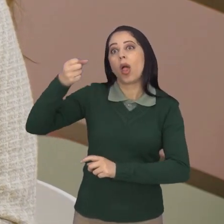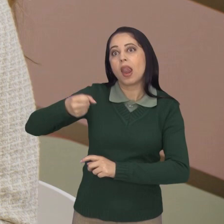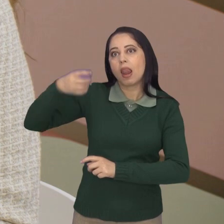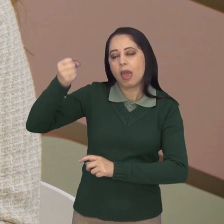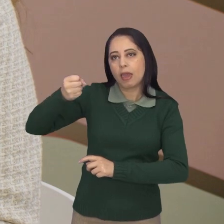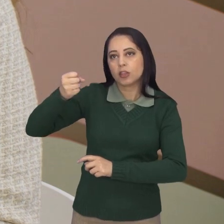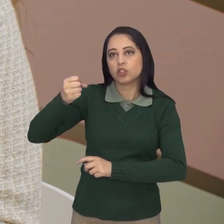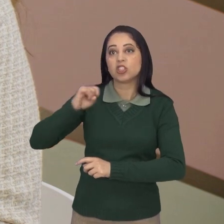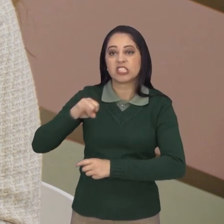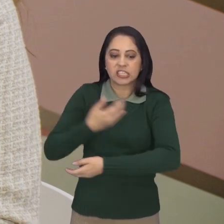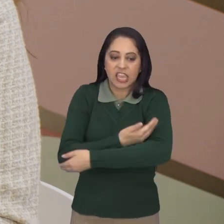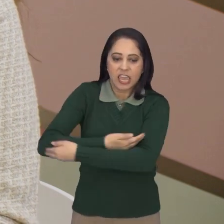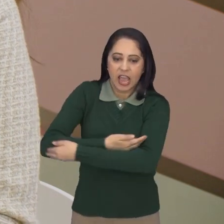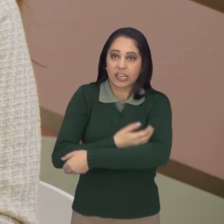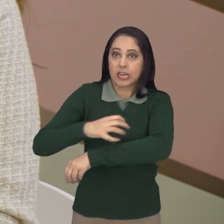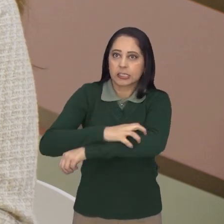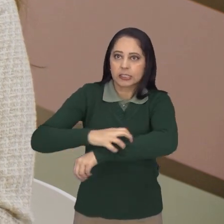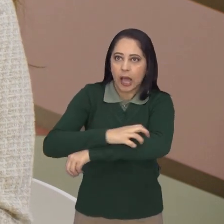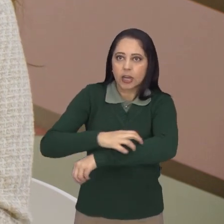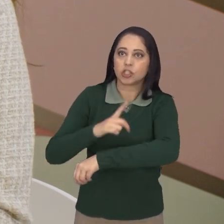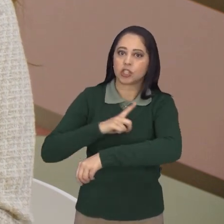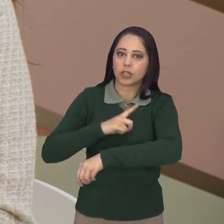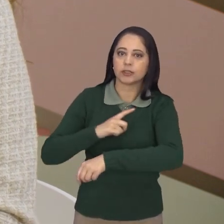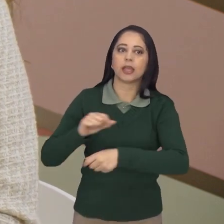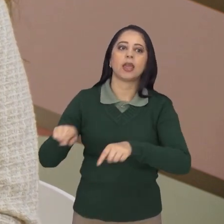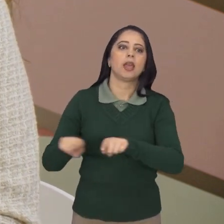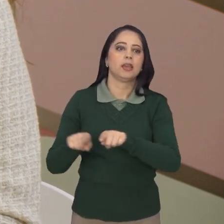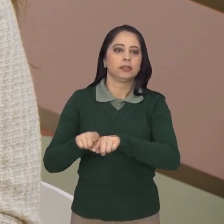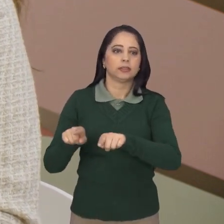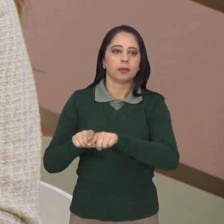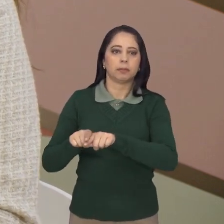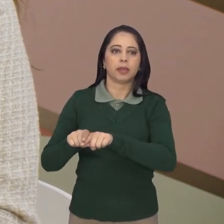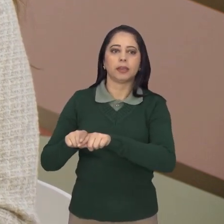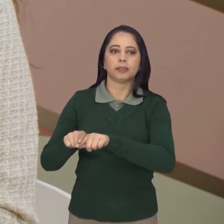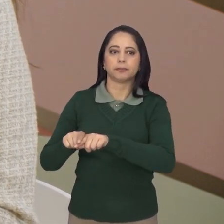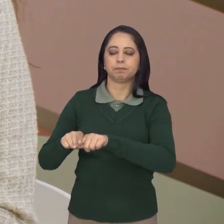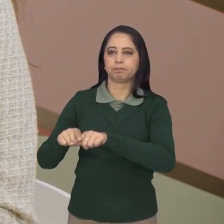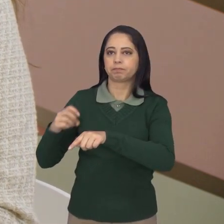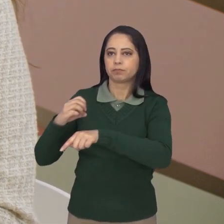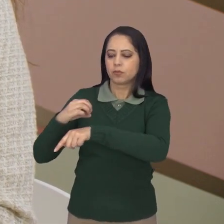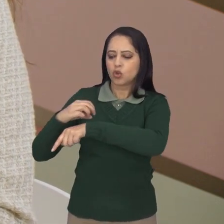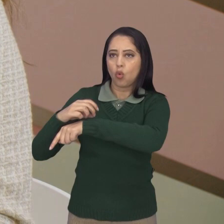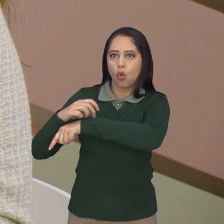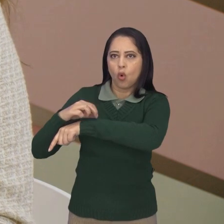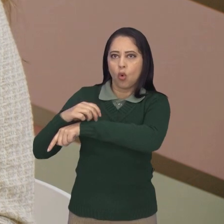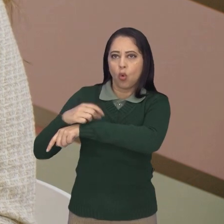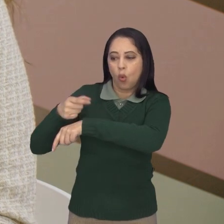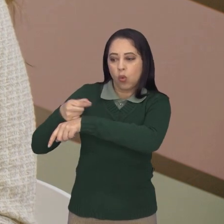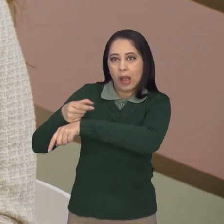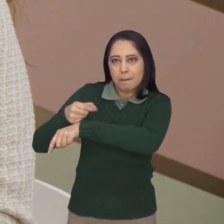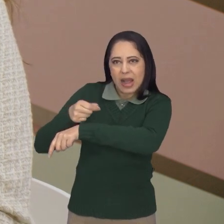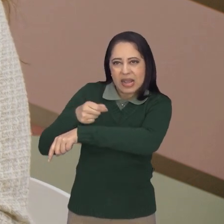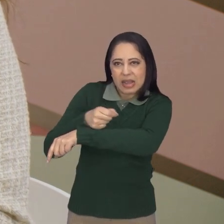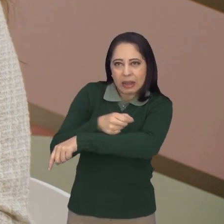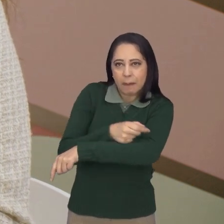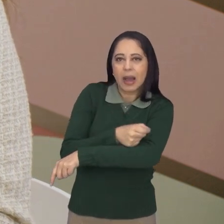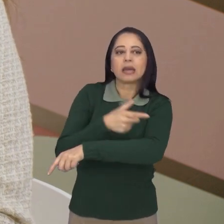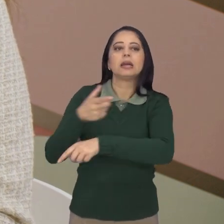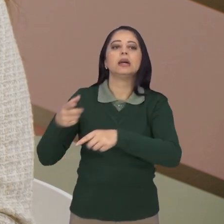tem um grau elevado de alergia, alergia ao camarão, alergia, por exemplo, ao amendoim. Eles